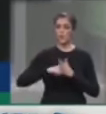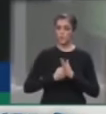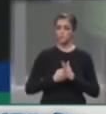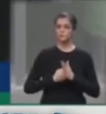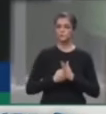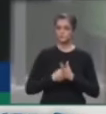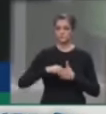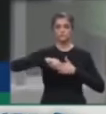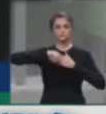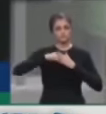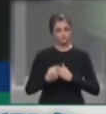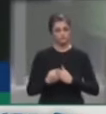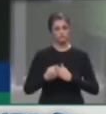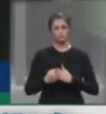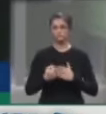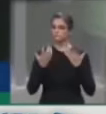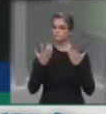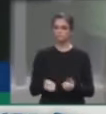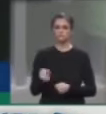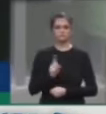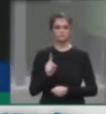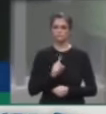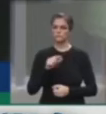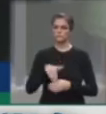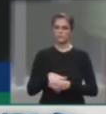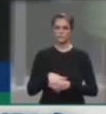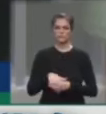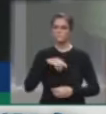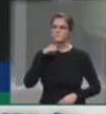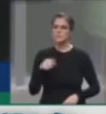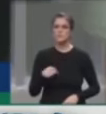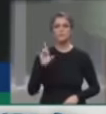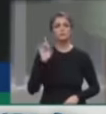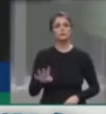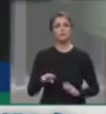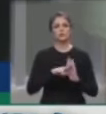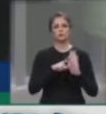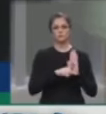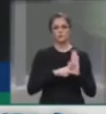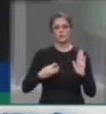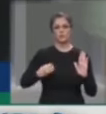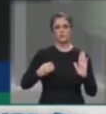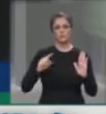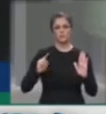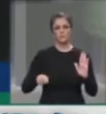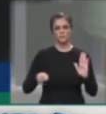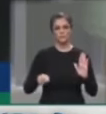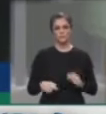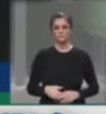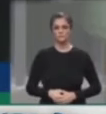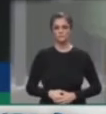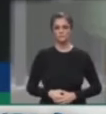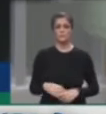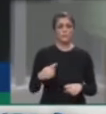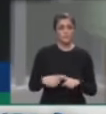obstrução a qualquer votação que não seja a medida provisória número 1000. Porque não